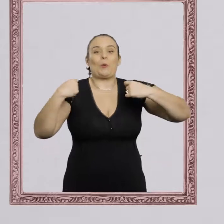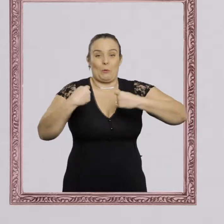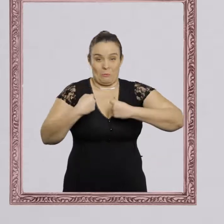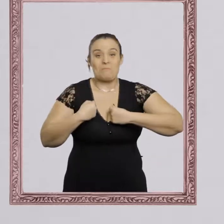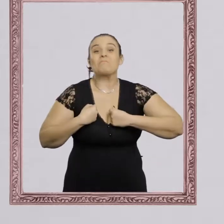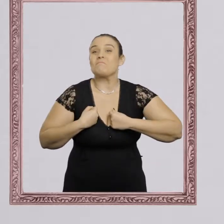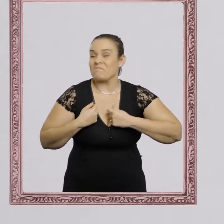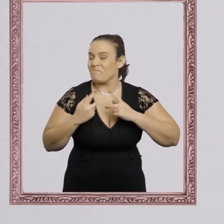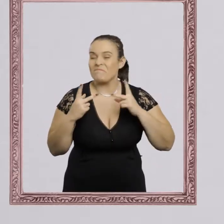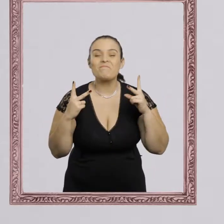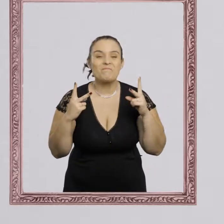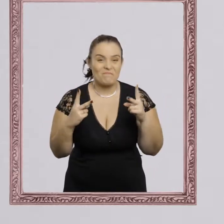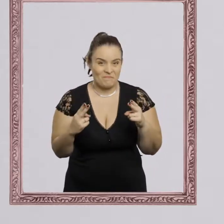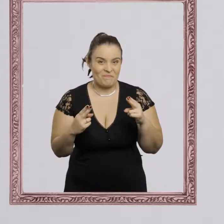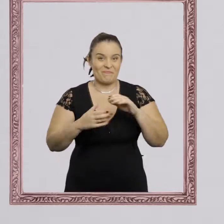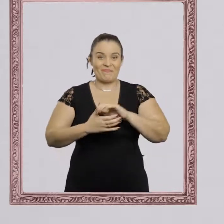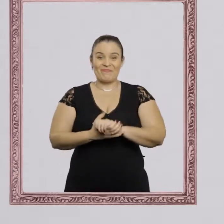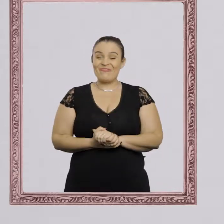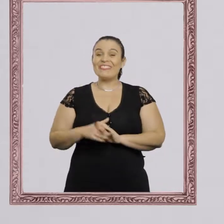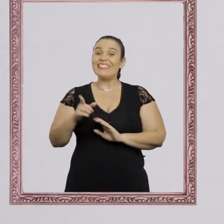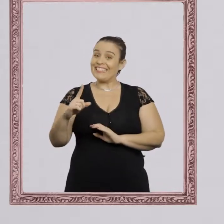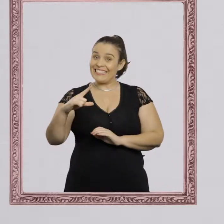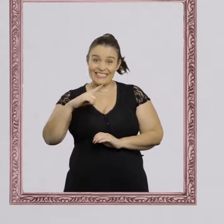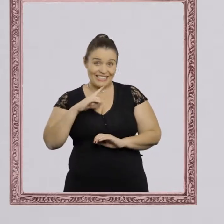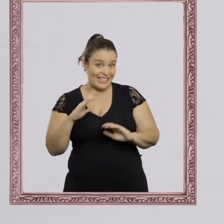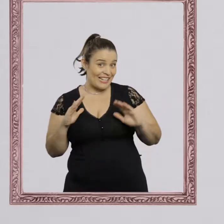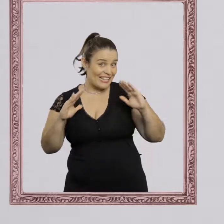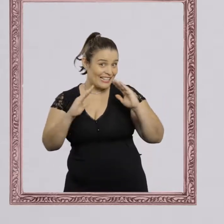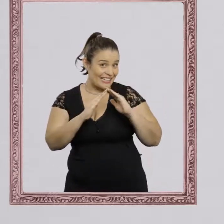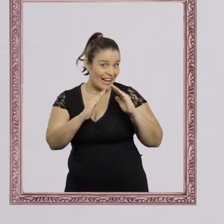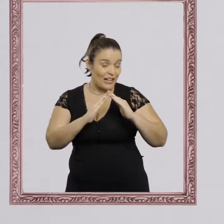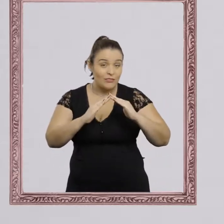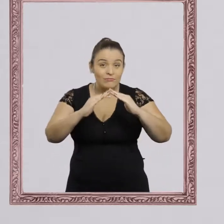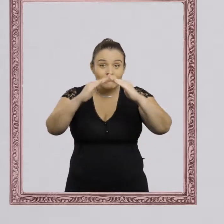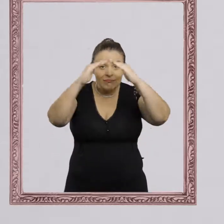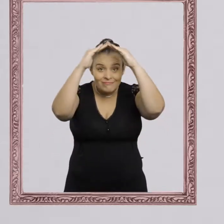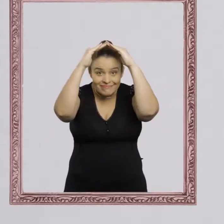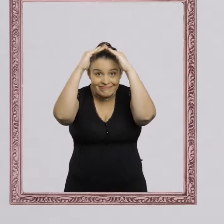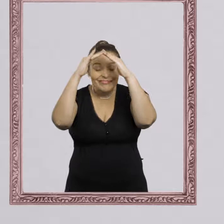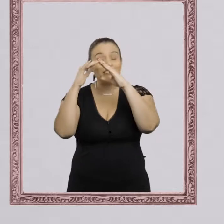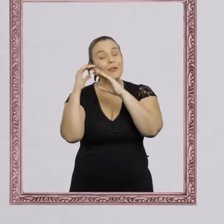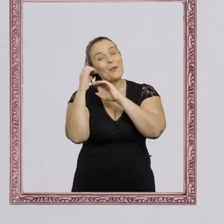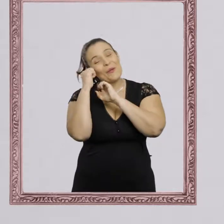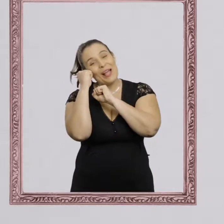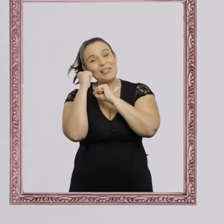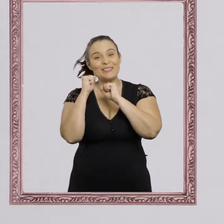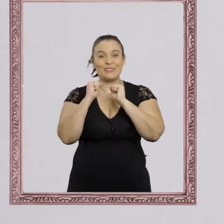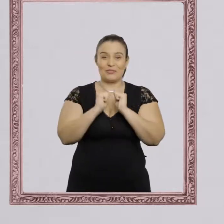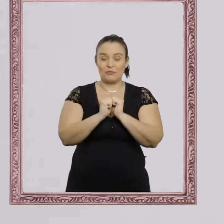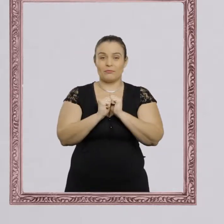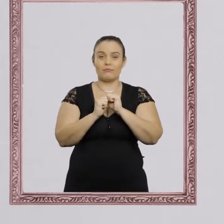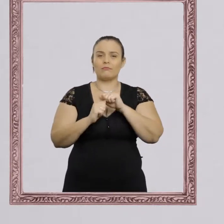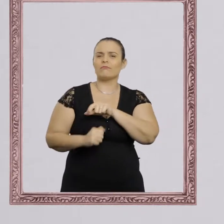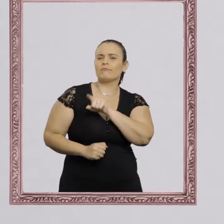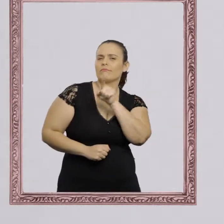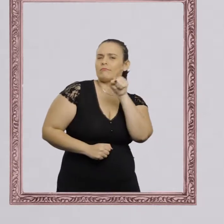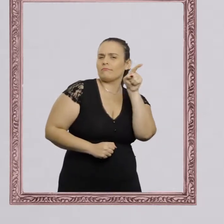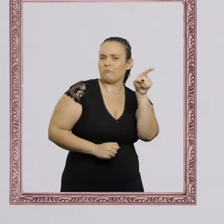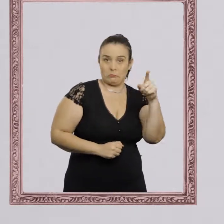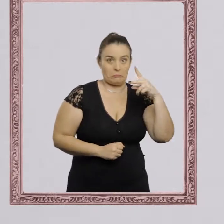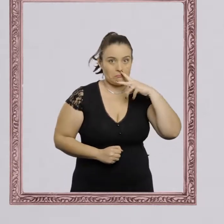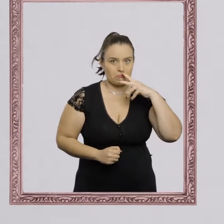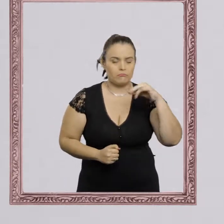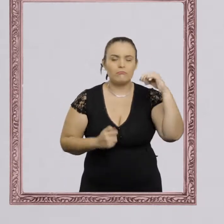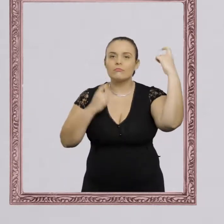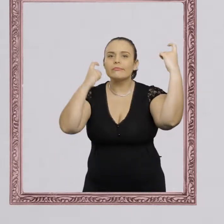João. A Naná tinha uma casinha de cachorro. A casinha ficava no quarto das crianças. O Sr.